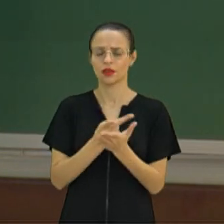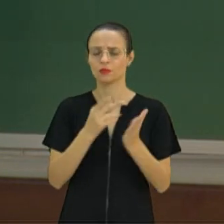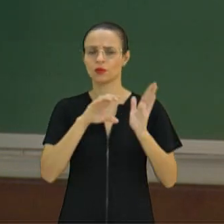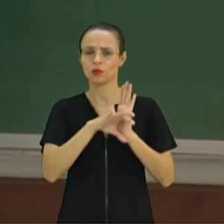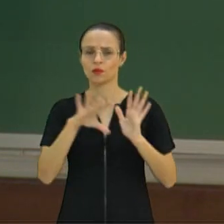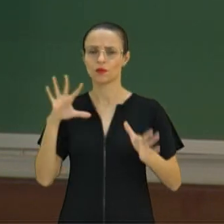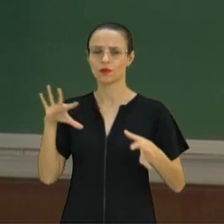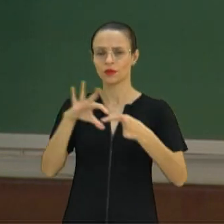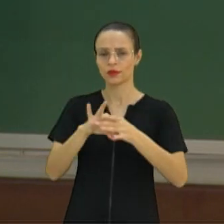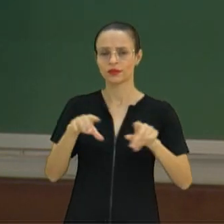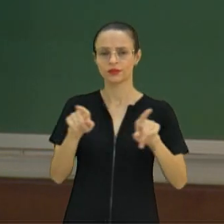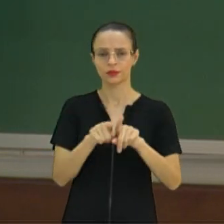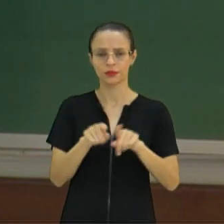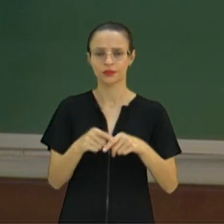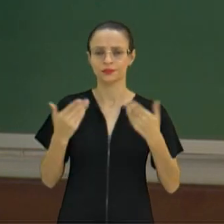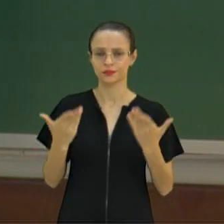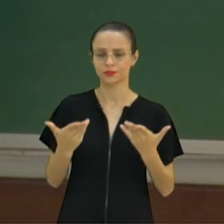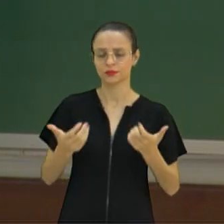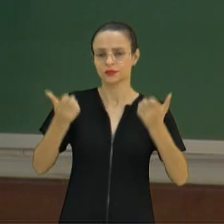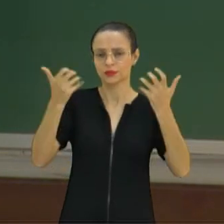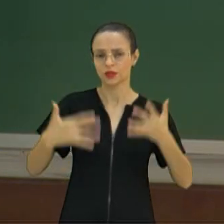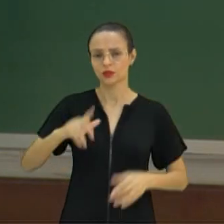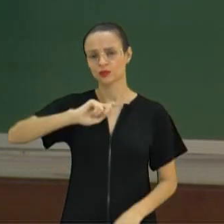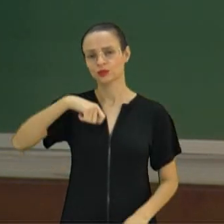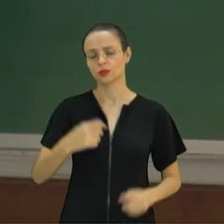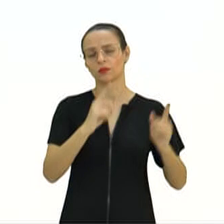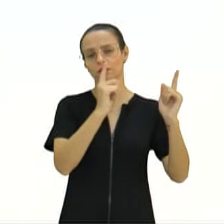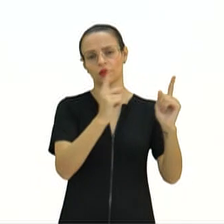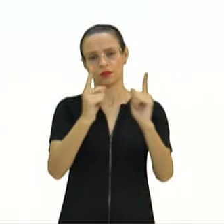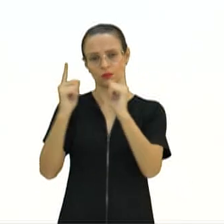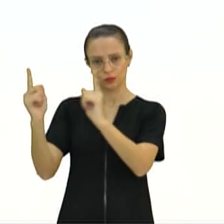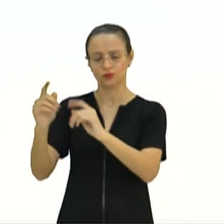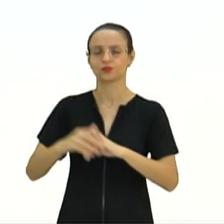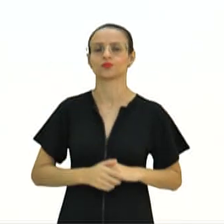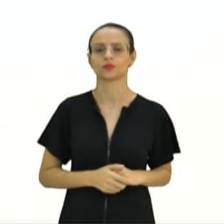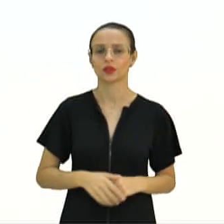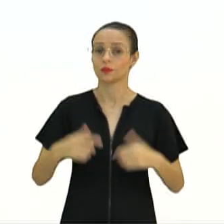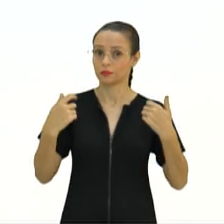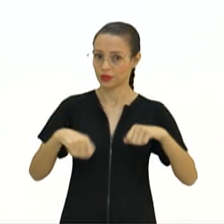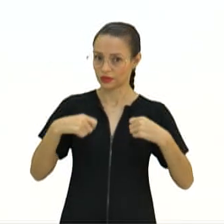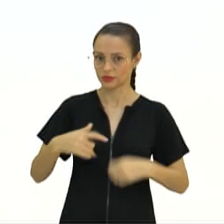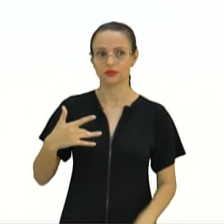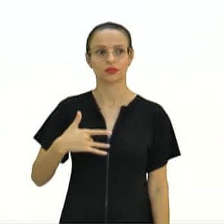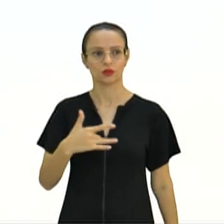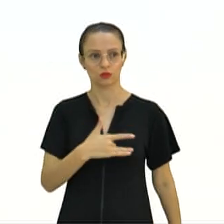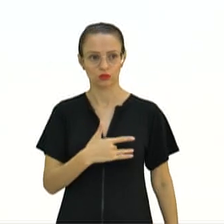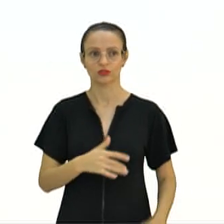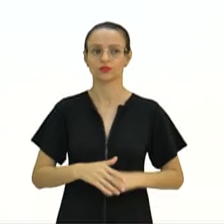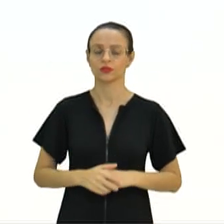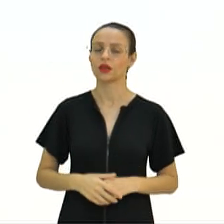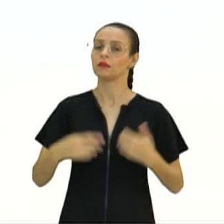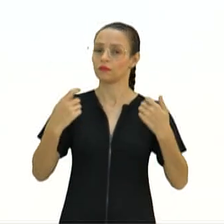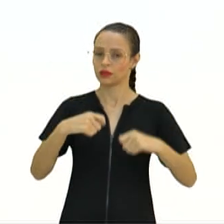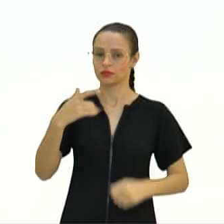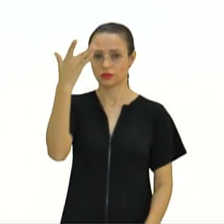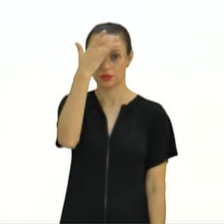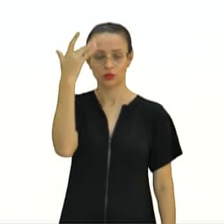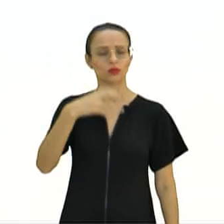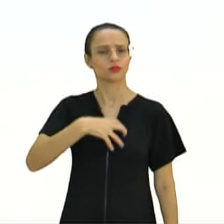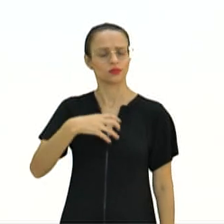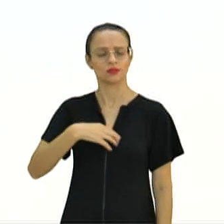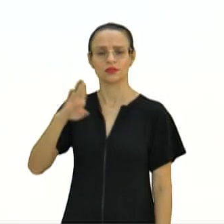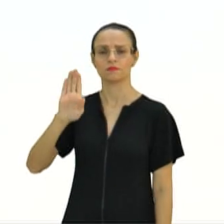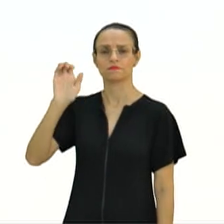também com essa construção de períodos. É necessário saúde, é necessário que a pessoa sinta-se bem,